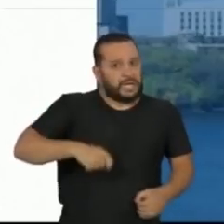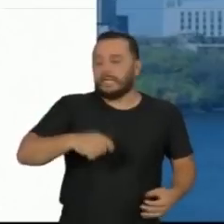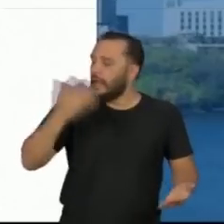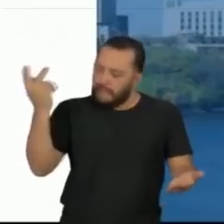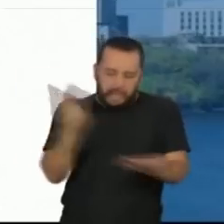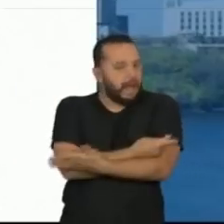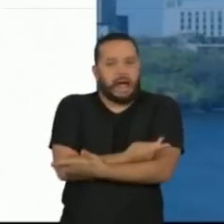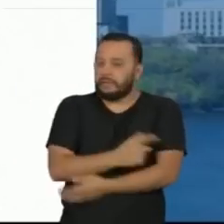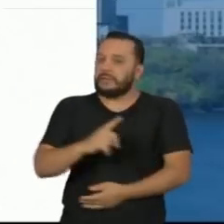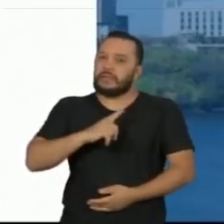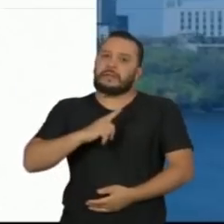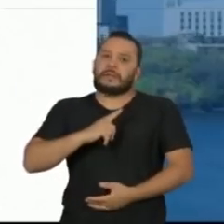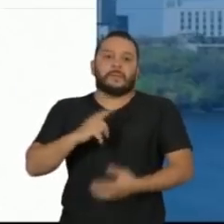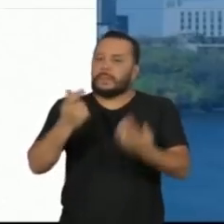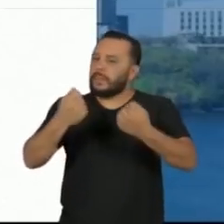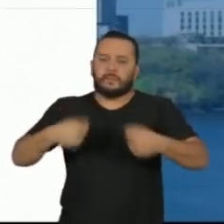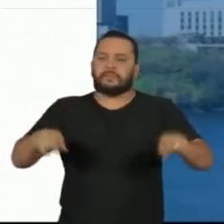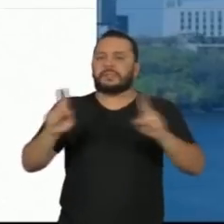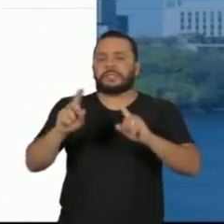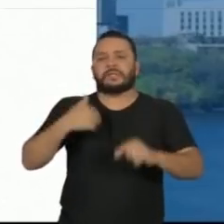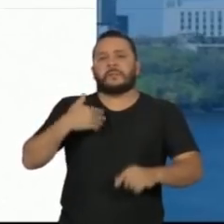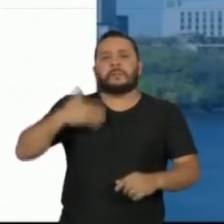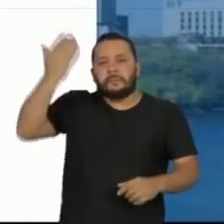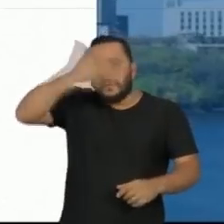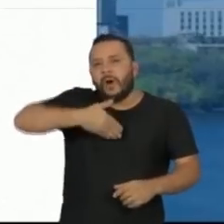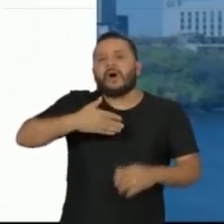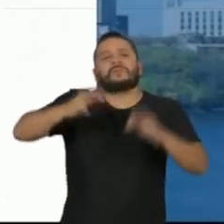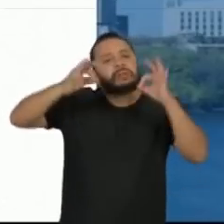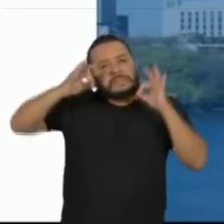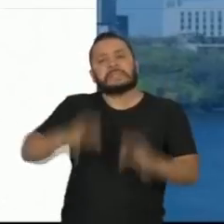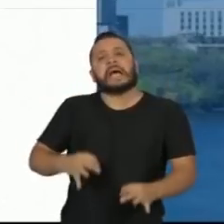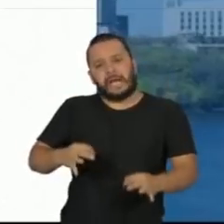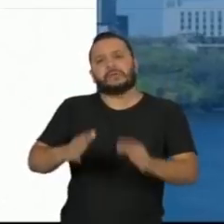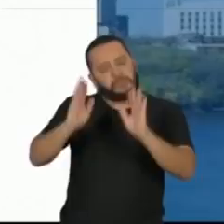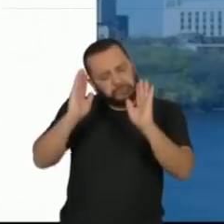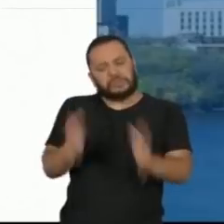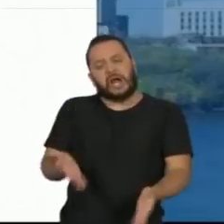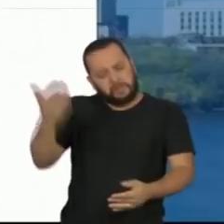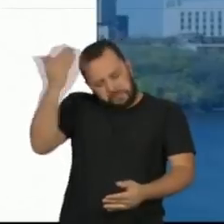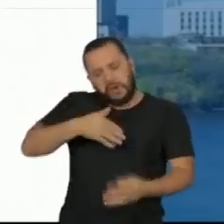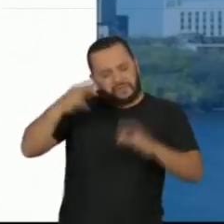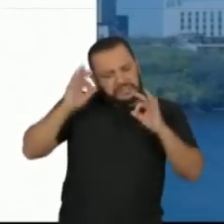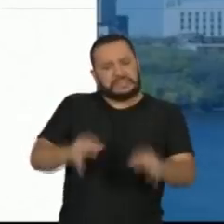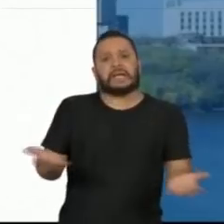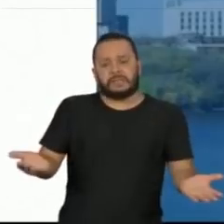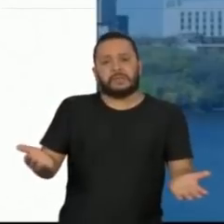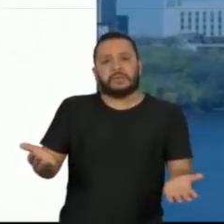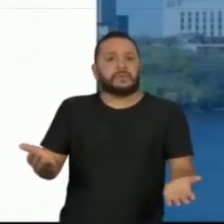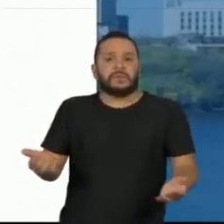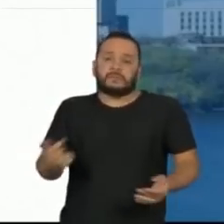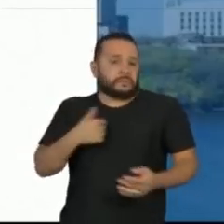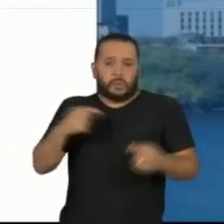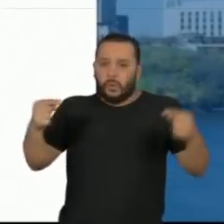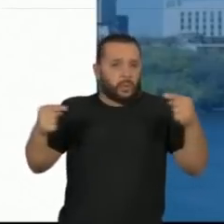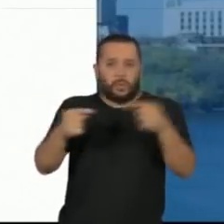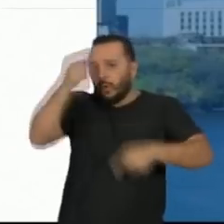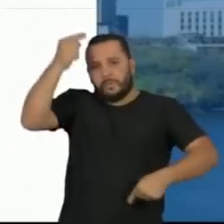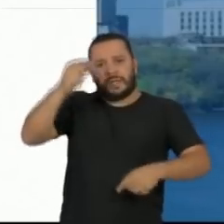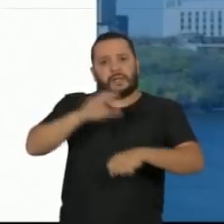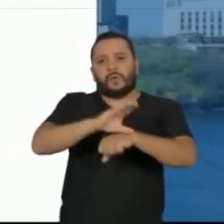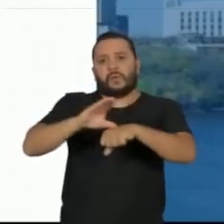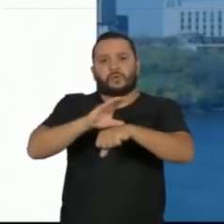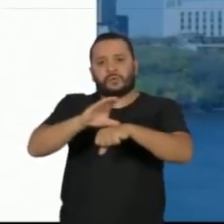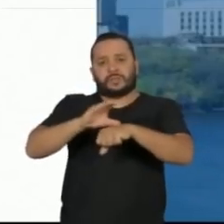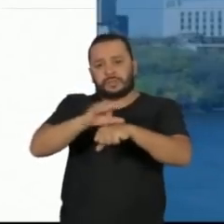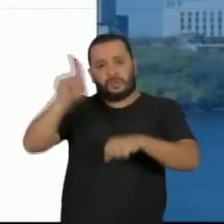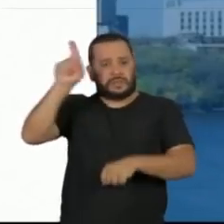Afirmou que não são necessárias mais evidências para provar algo que já foi comprovado e que não atende à Constituição norte-americana